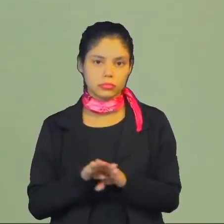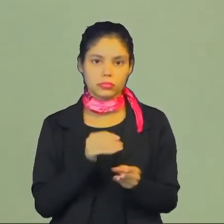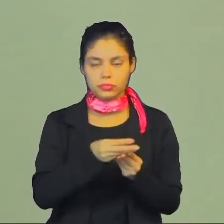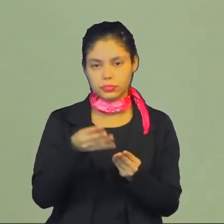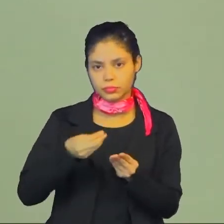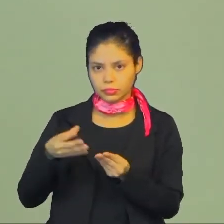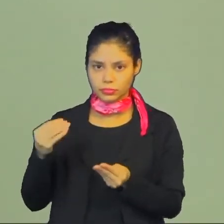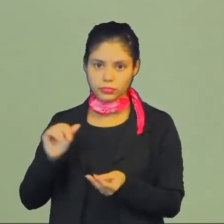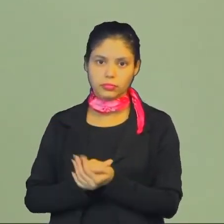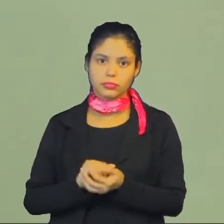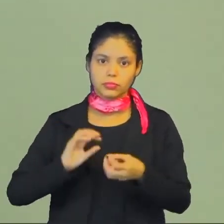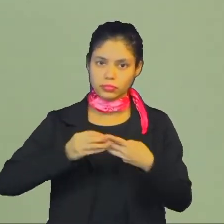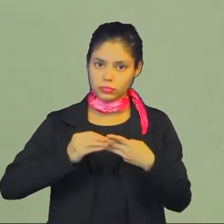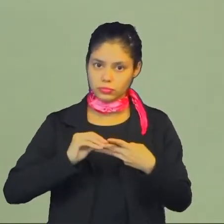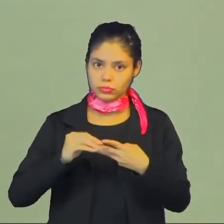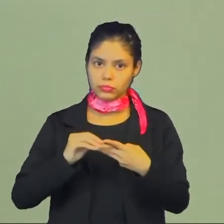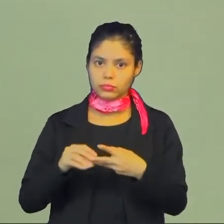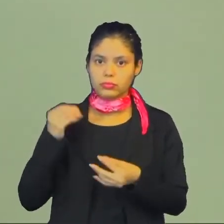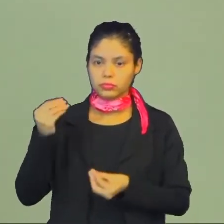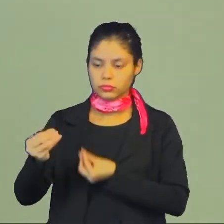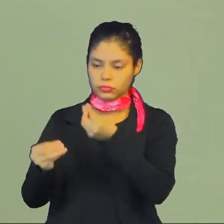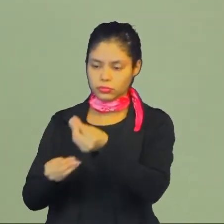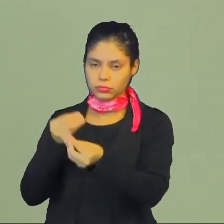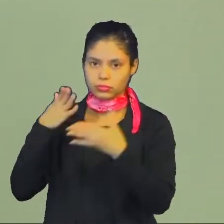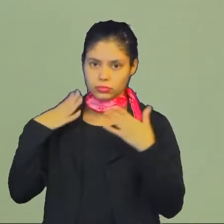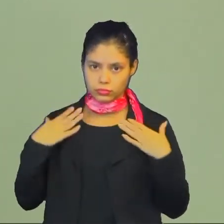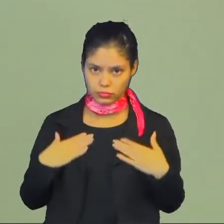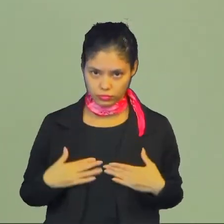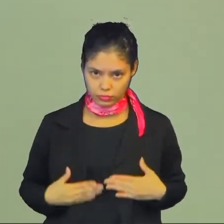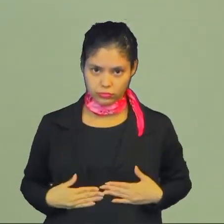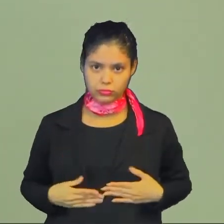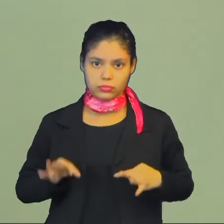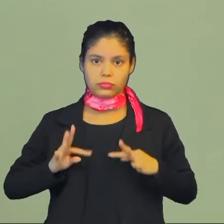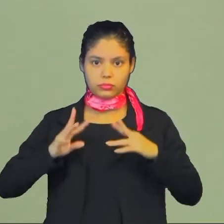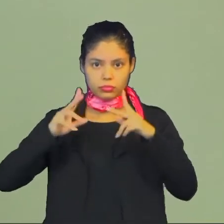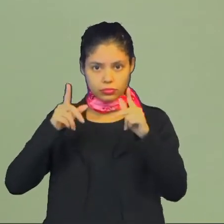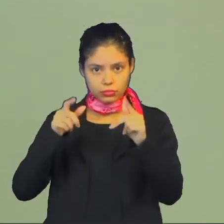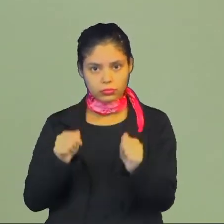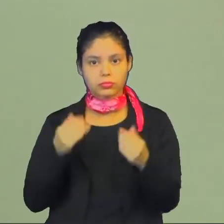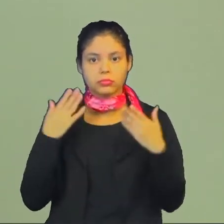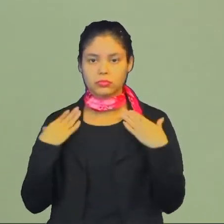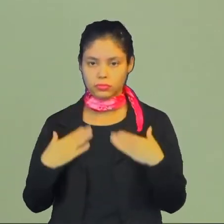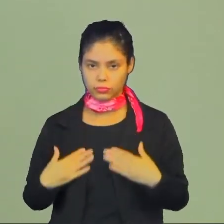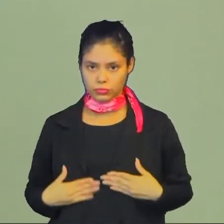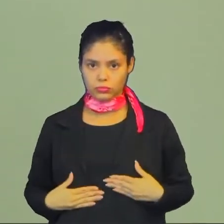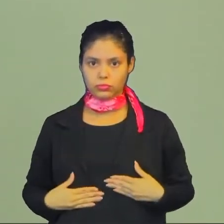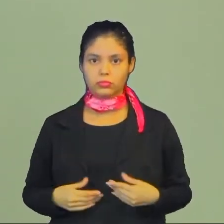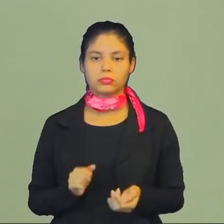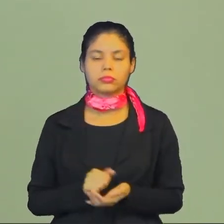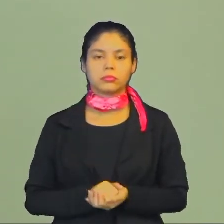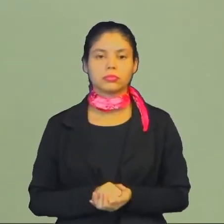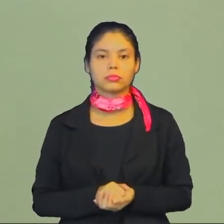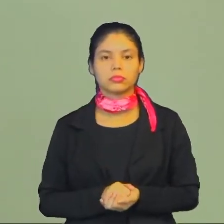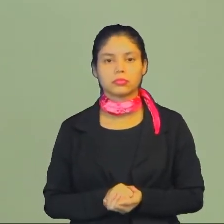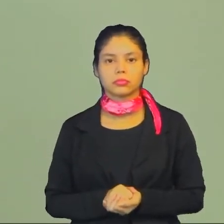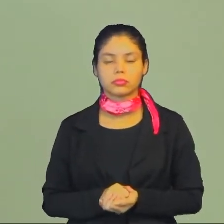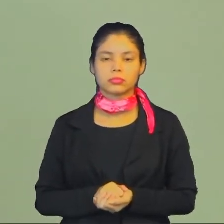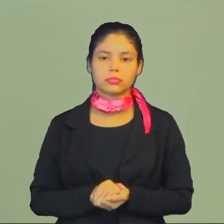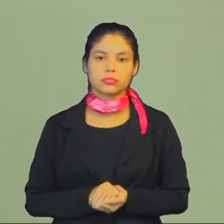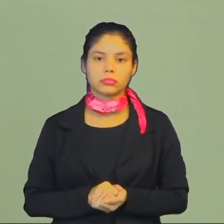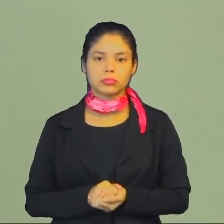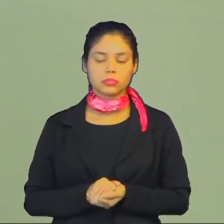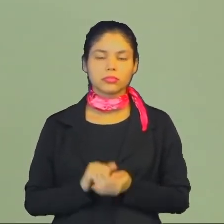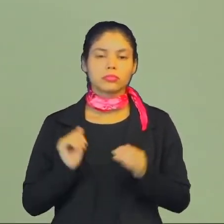distribuir esses nutrientes de célula a célula, né? Fazendo com que o corpo, então, aí tenha esses nutrientes, principalmente através do sistema